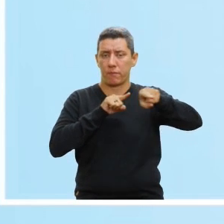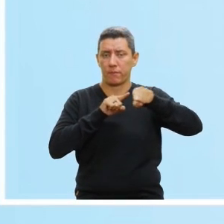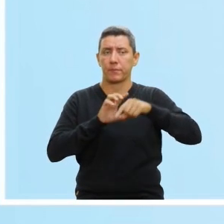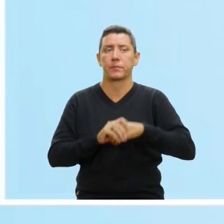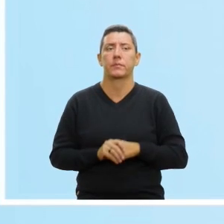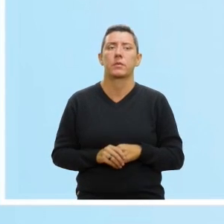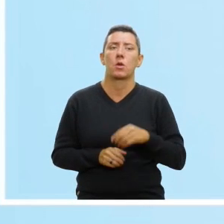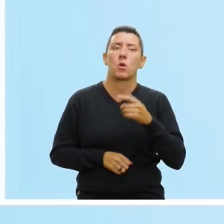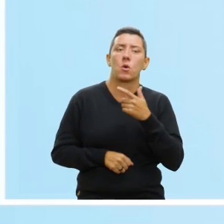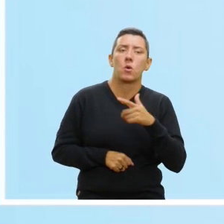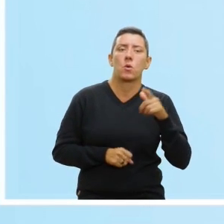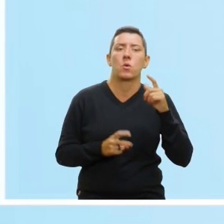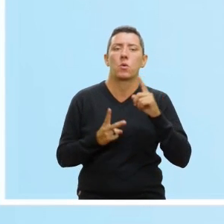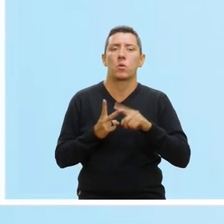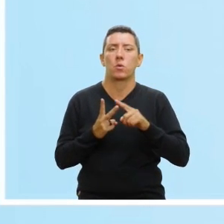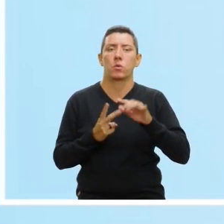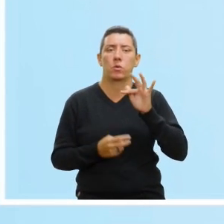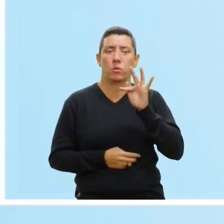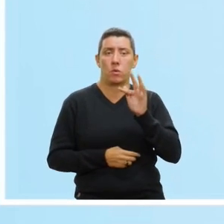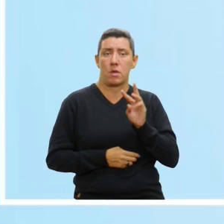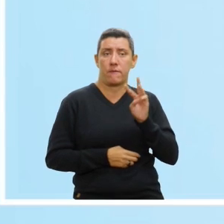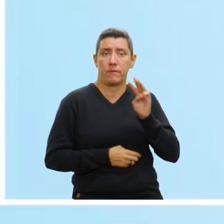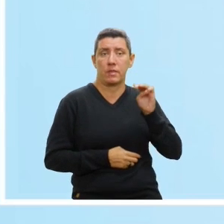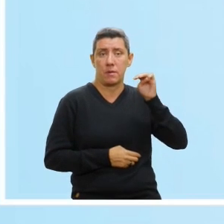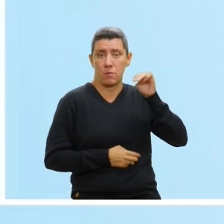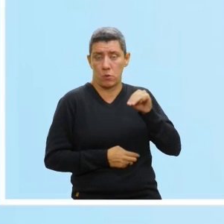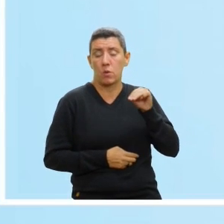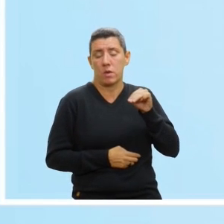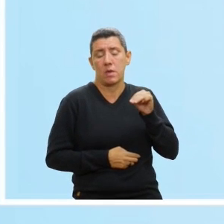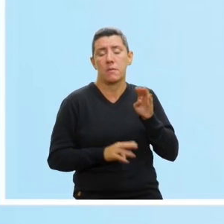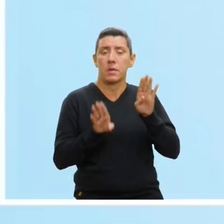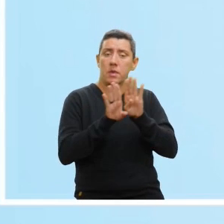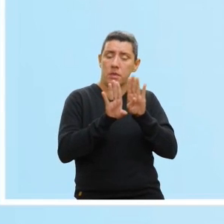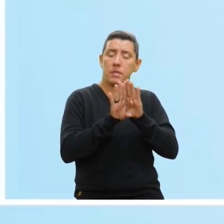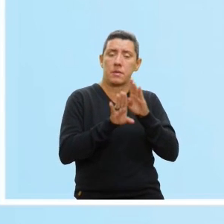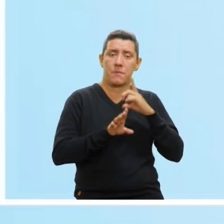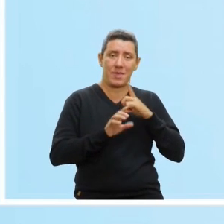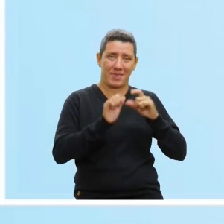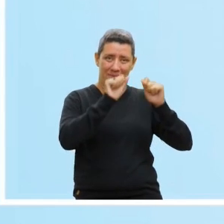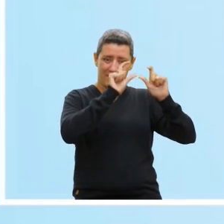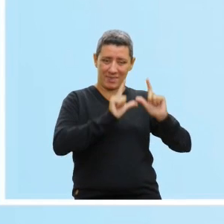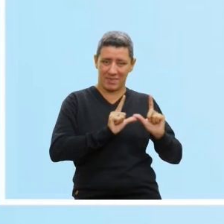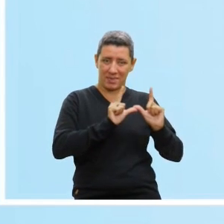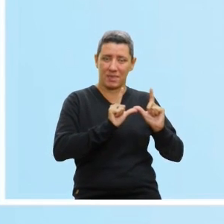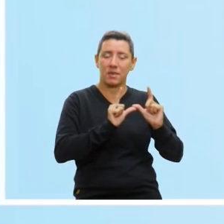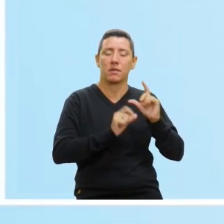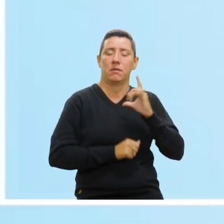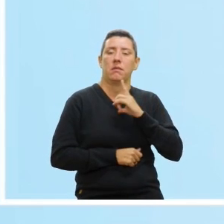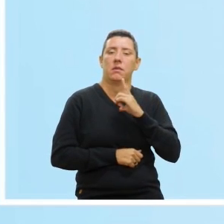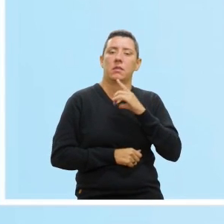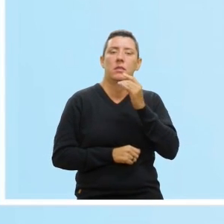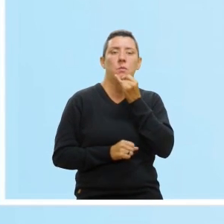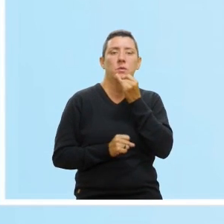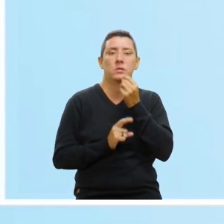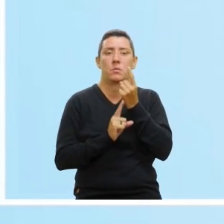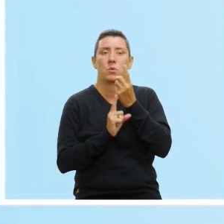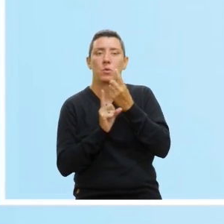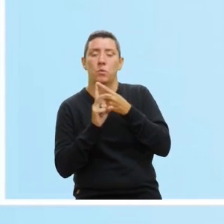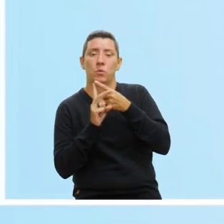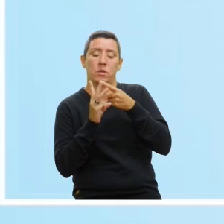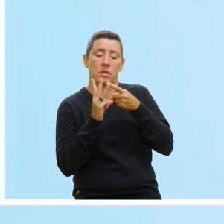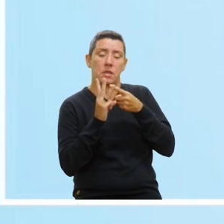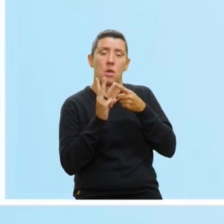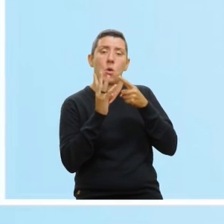também, quando às vezes alguns sinais se juntam e formam um terceiro, um quarto sinal que é